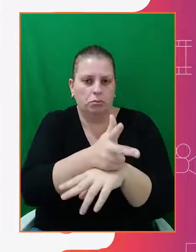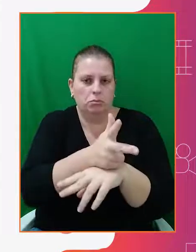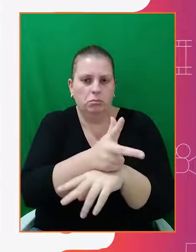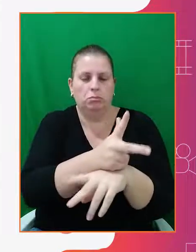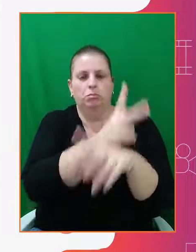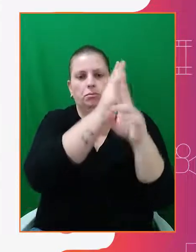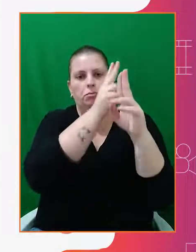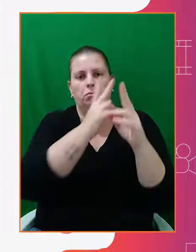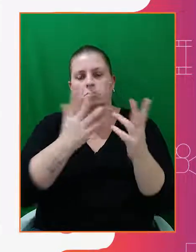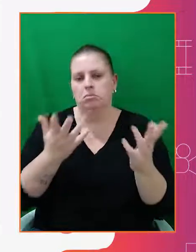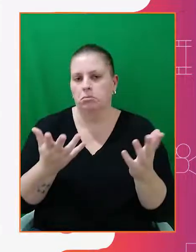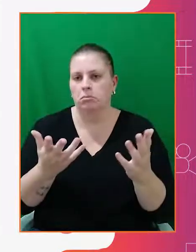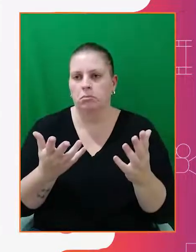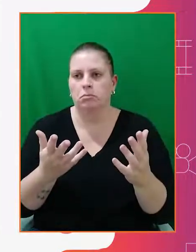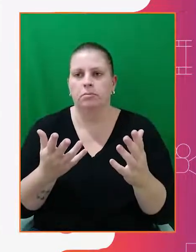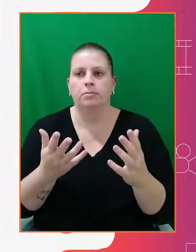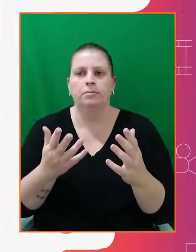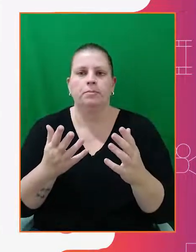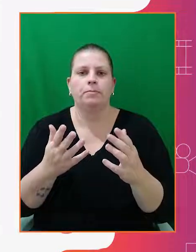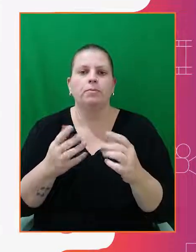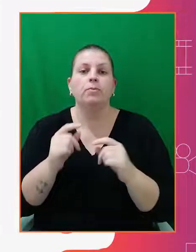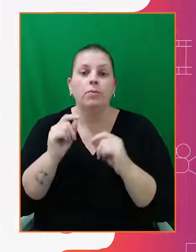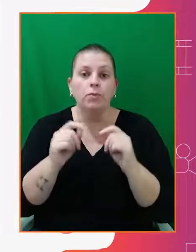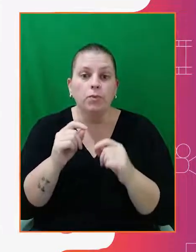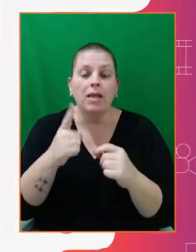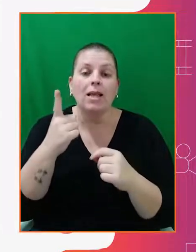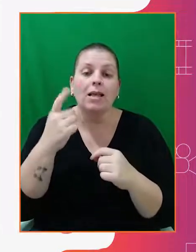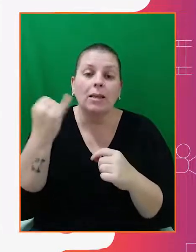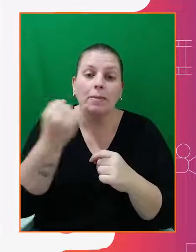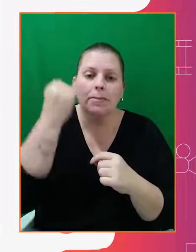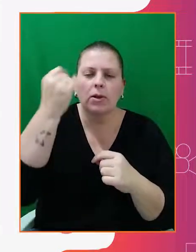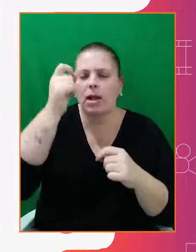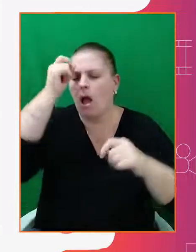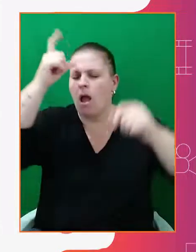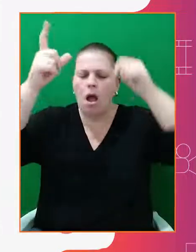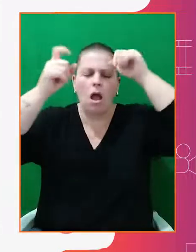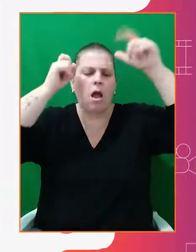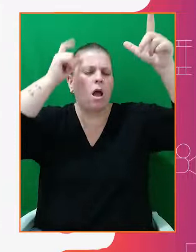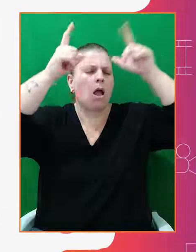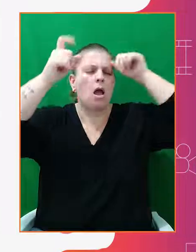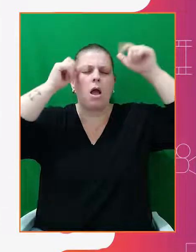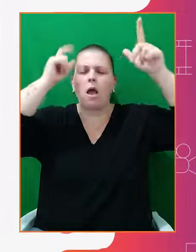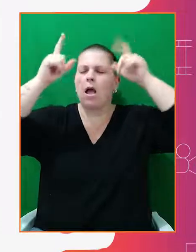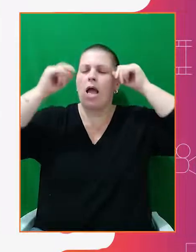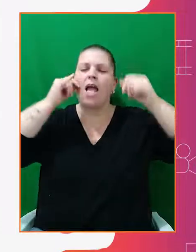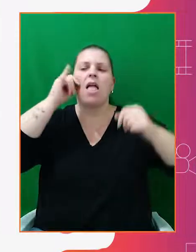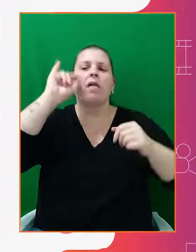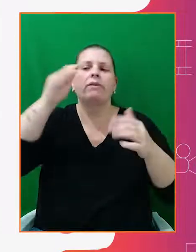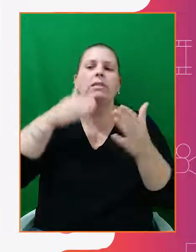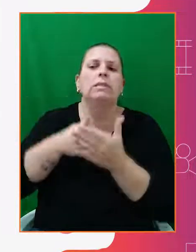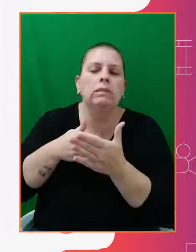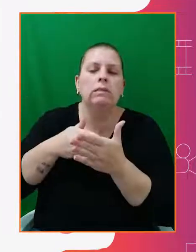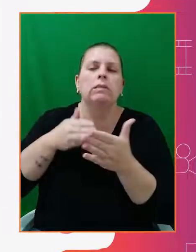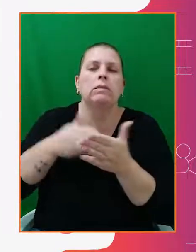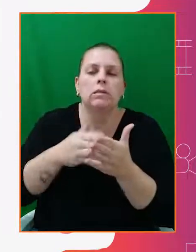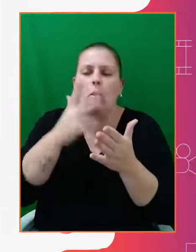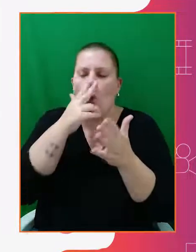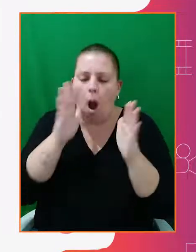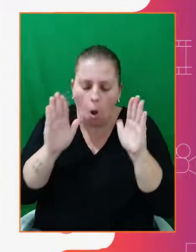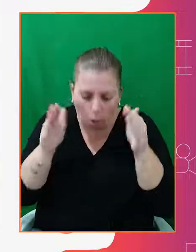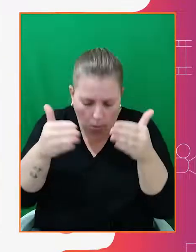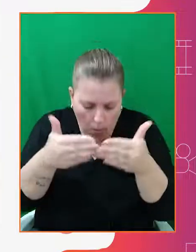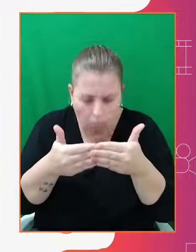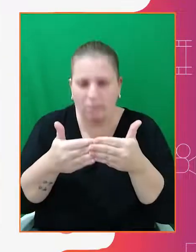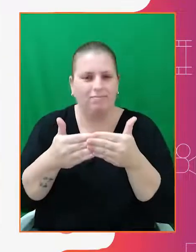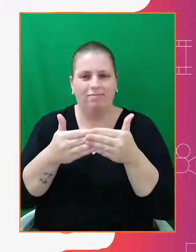abaixo do próprio quadrado de um storyboard. O importante aqui é dar vazão à criatividade, não limitar-se. Como